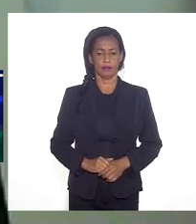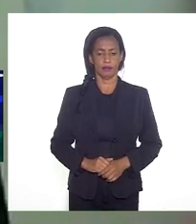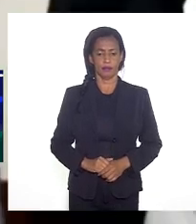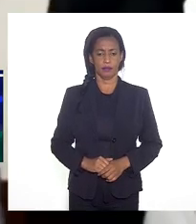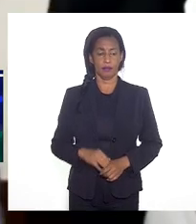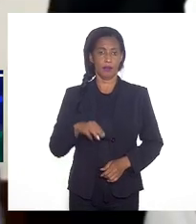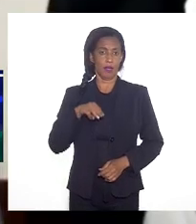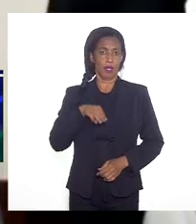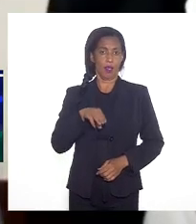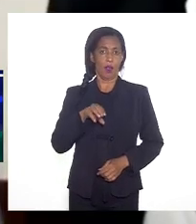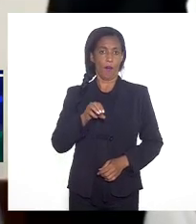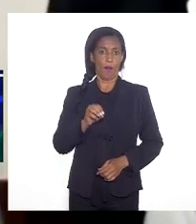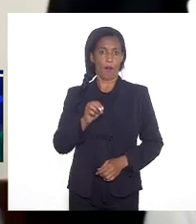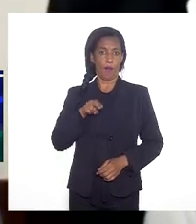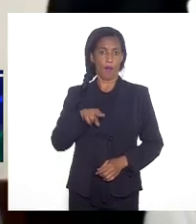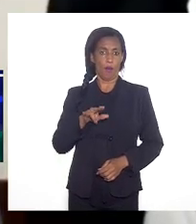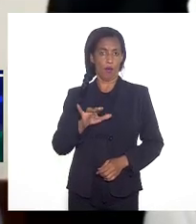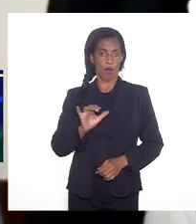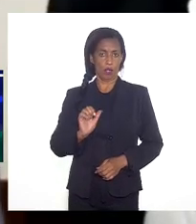Deputada Mônica Francisco.